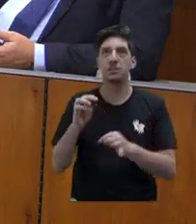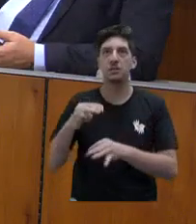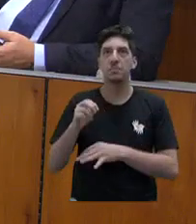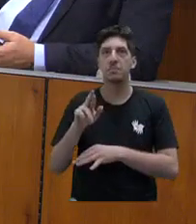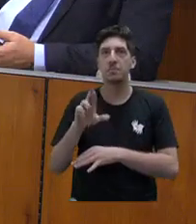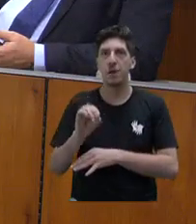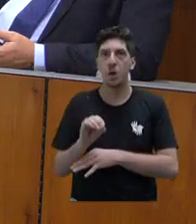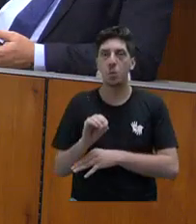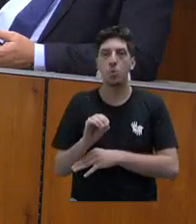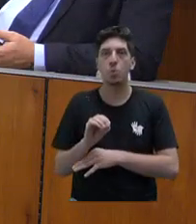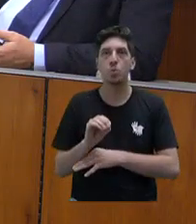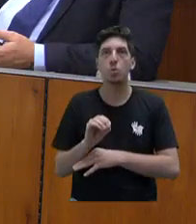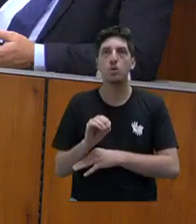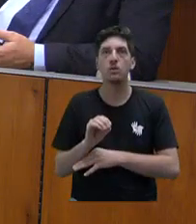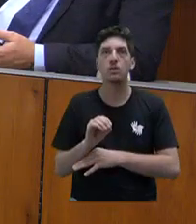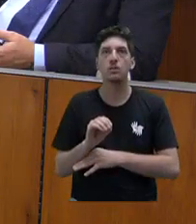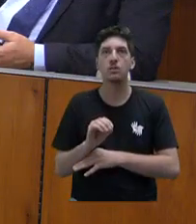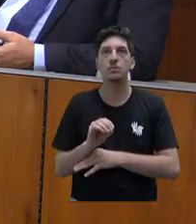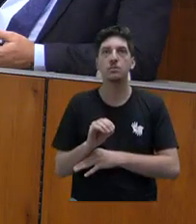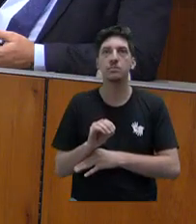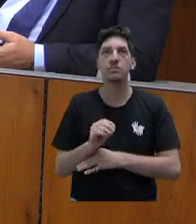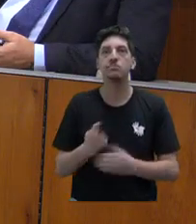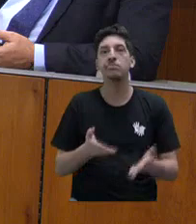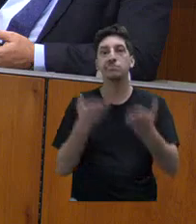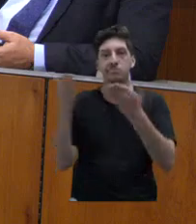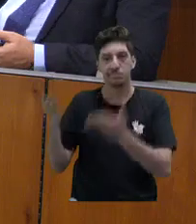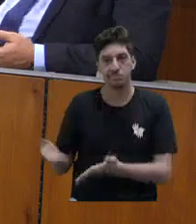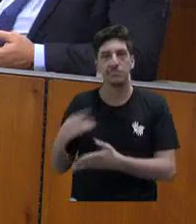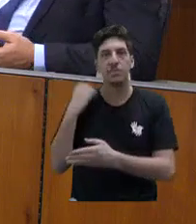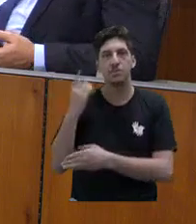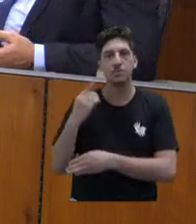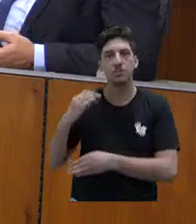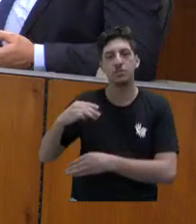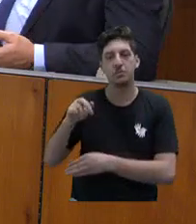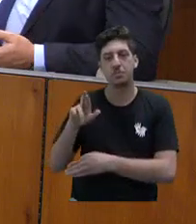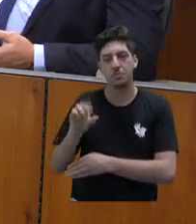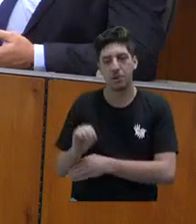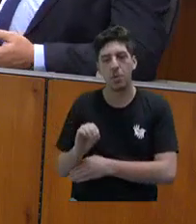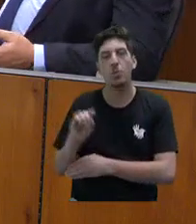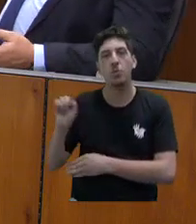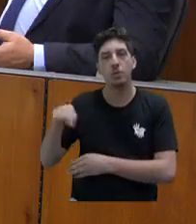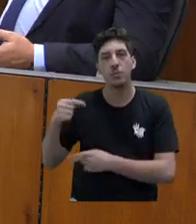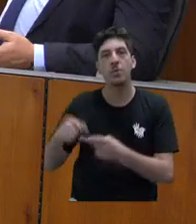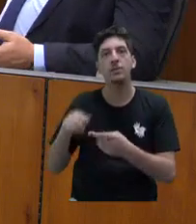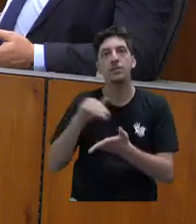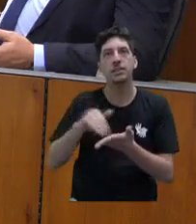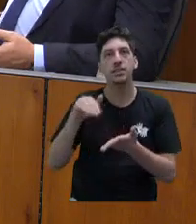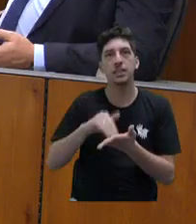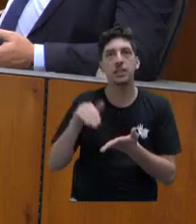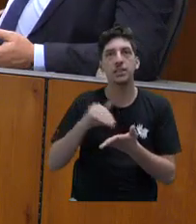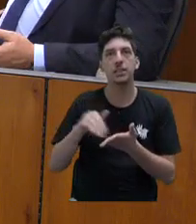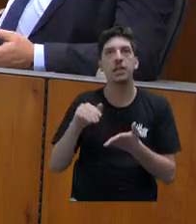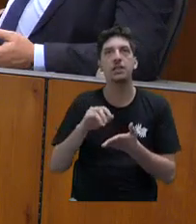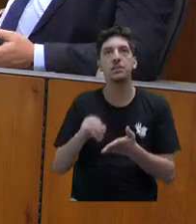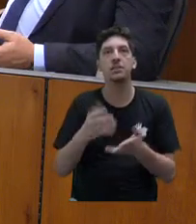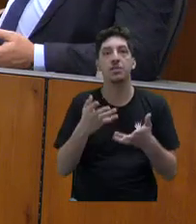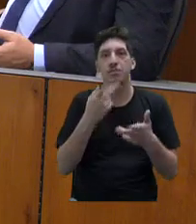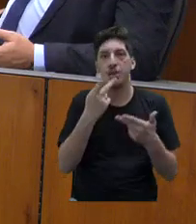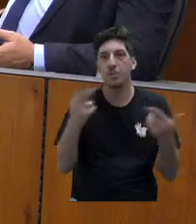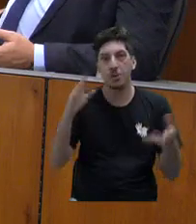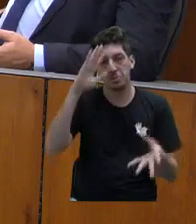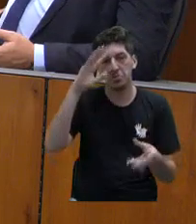queria só 1 minuto. Vou passar a palavra para o deputado Mauro Tramonte, depois a palavra para o secretário, se tiver alguma consideração